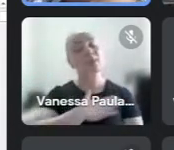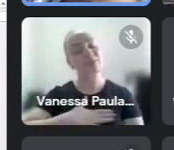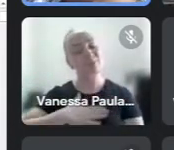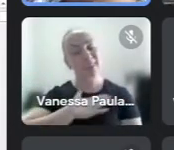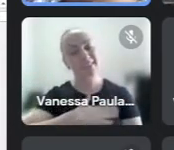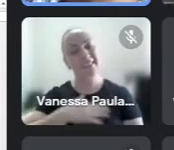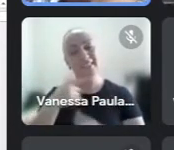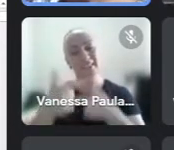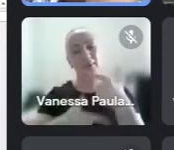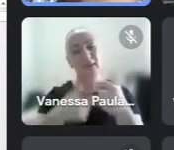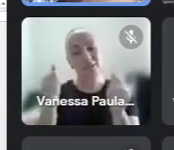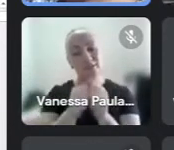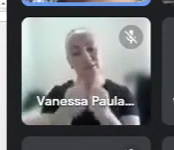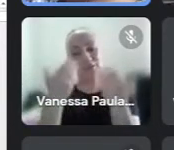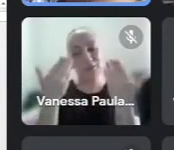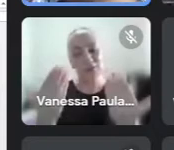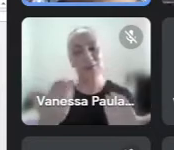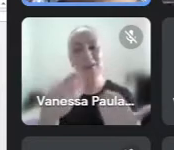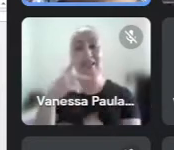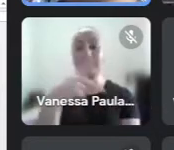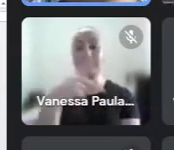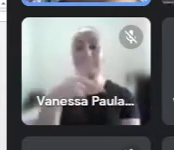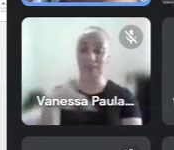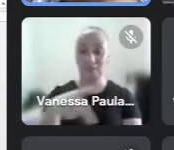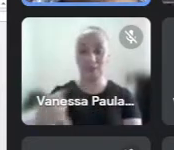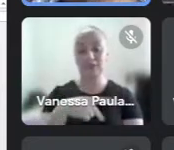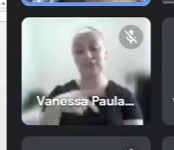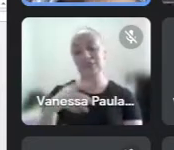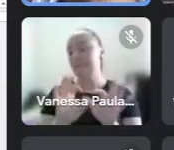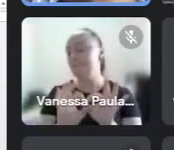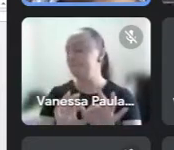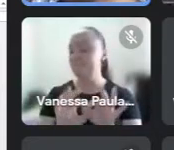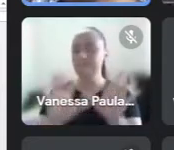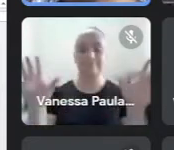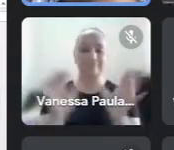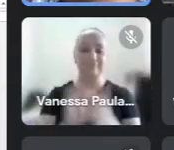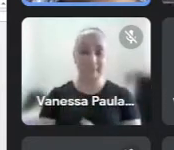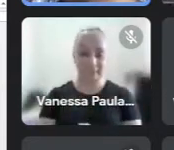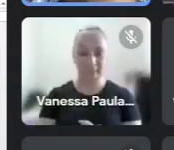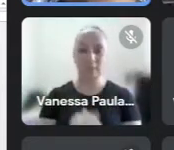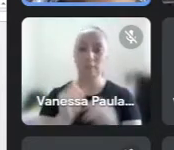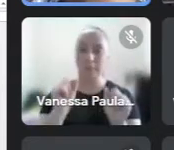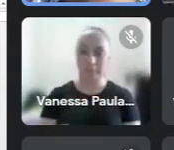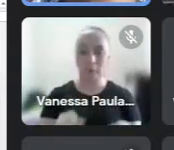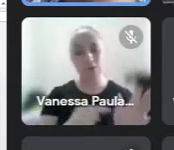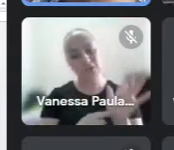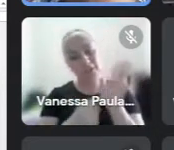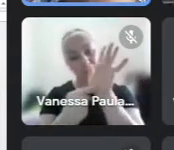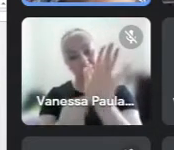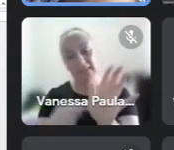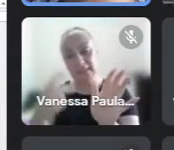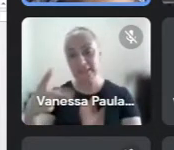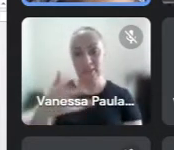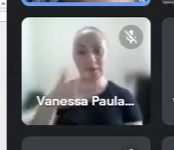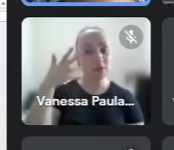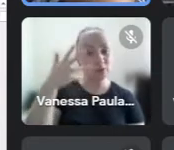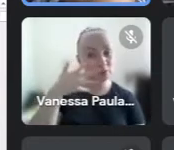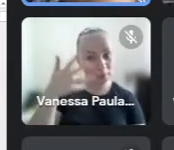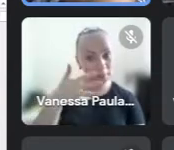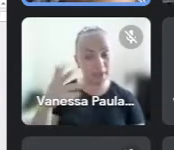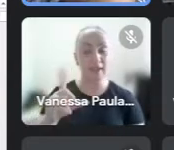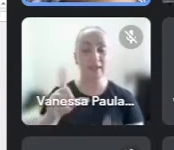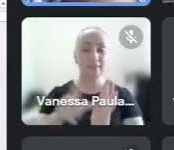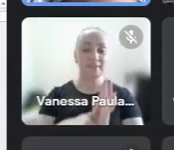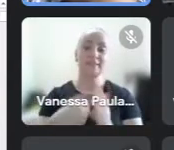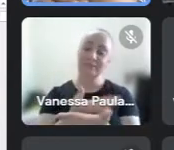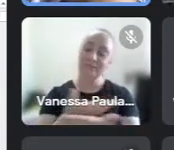conjunto com ela. Professora Dulcideia, fique à vontade. Pode colocar o modo de apresentação da sua palestra e tenhamos todos uma